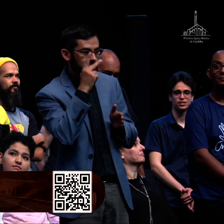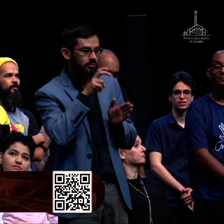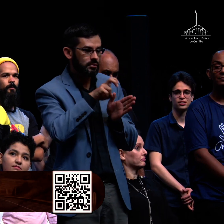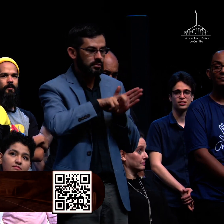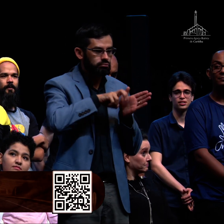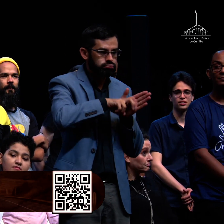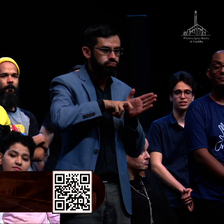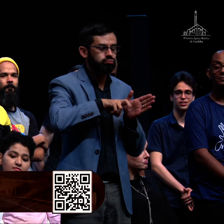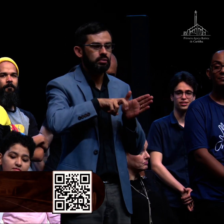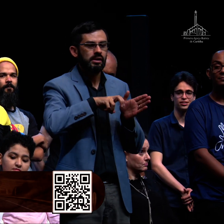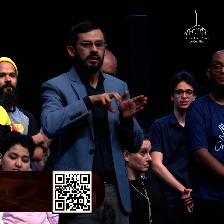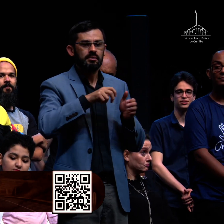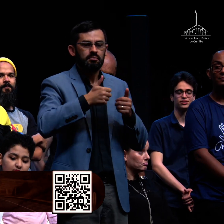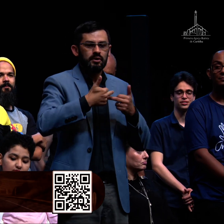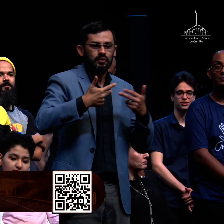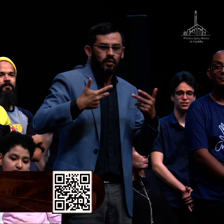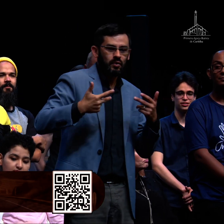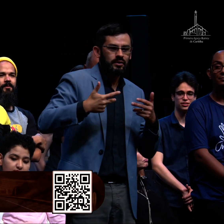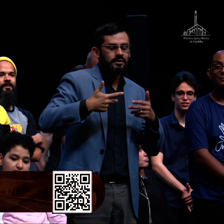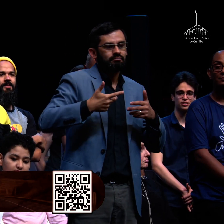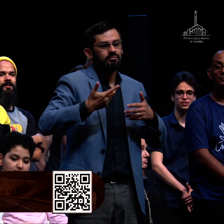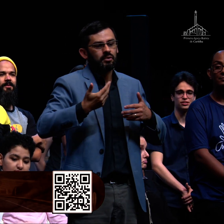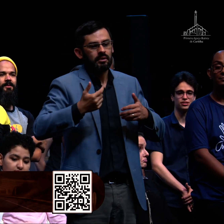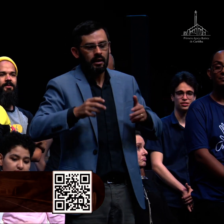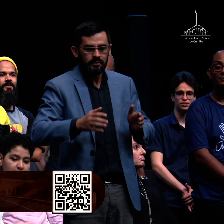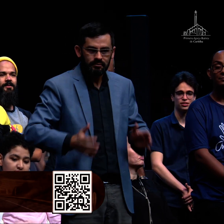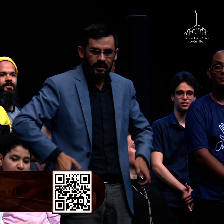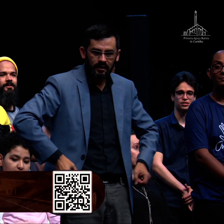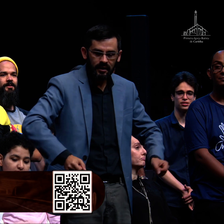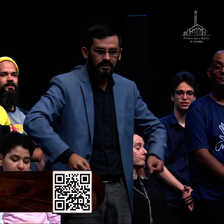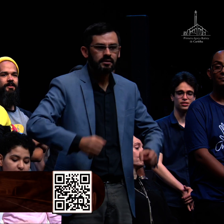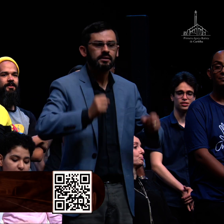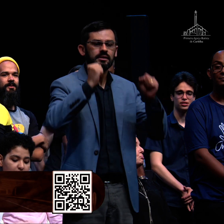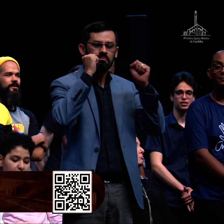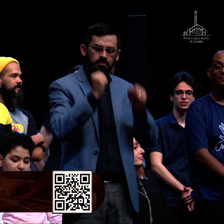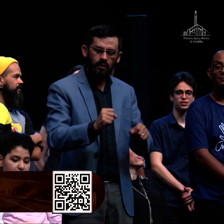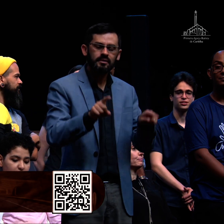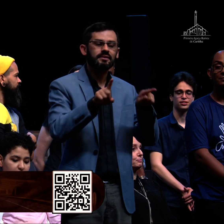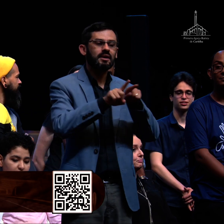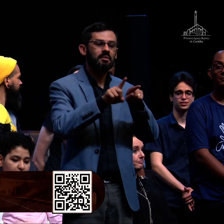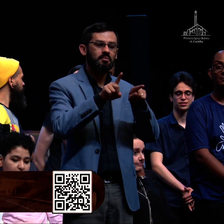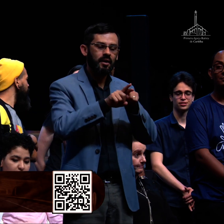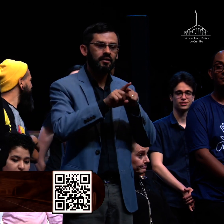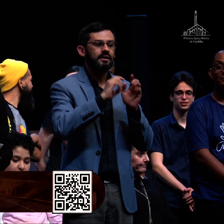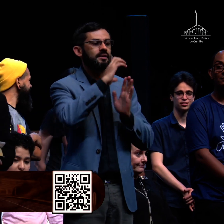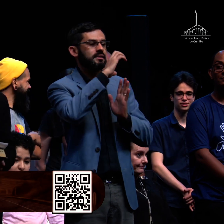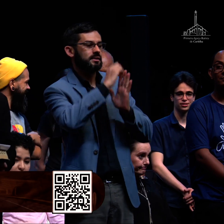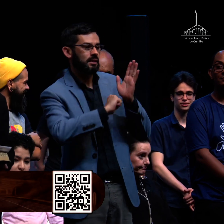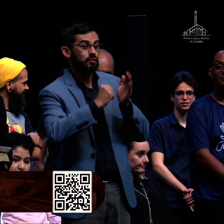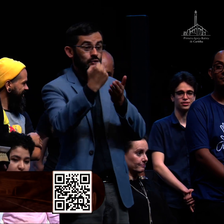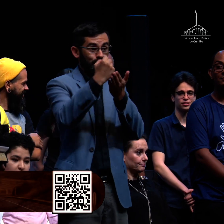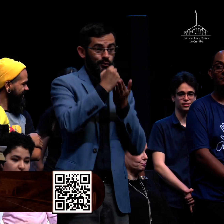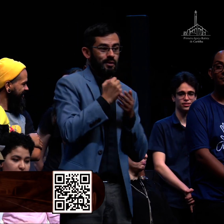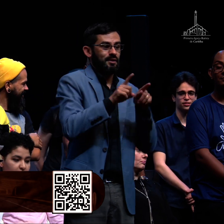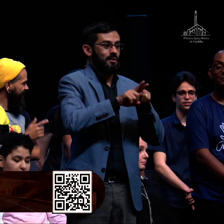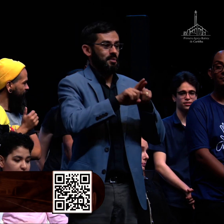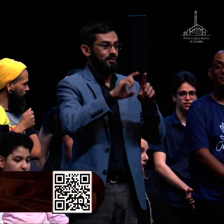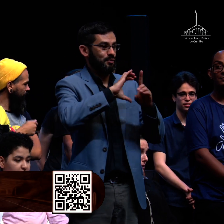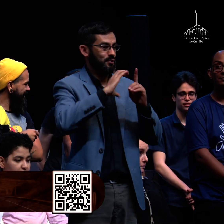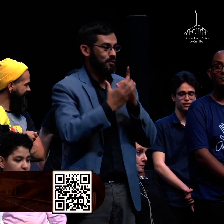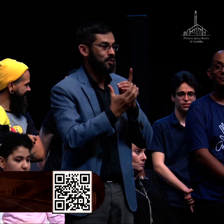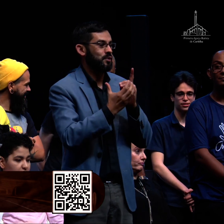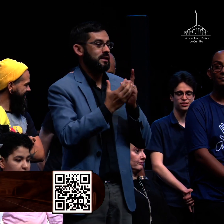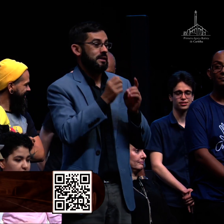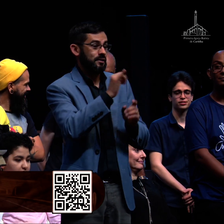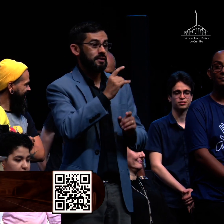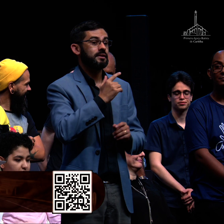reduzida, moletantes, pessoas amputadas, cadeirantes, você pode também se inscrever e ajudar-nos. Se você